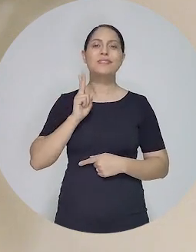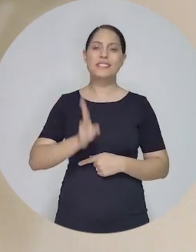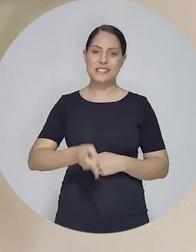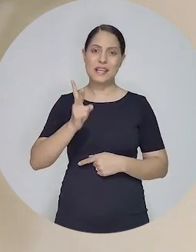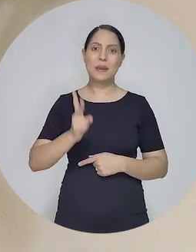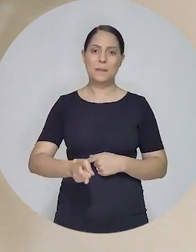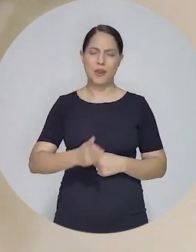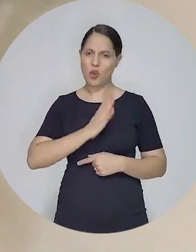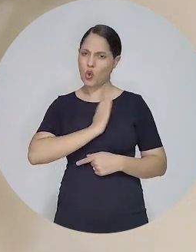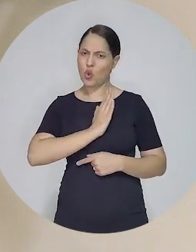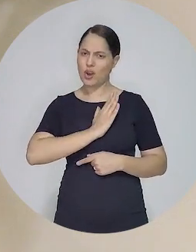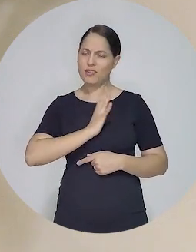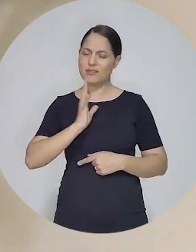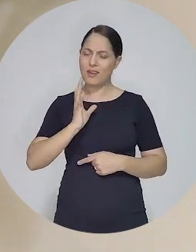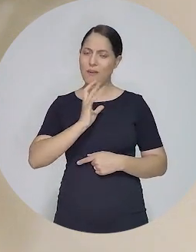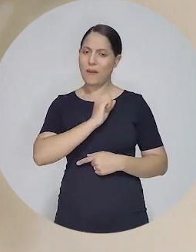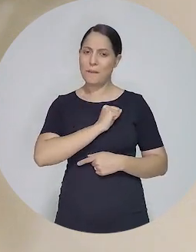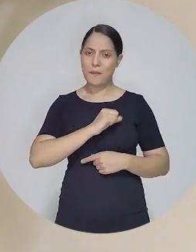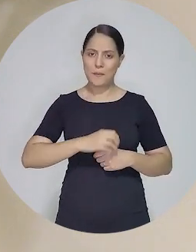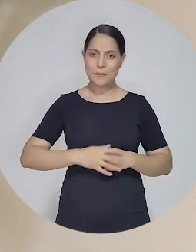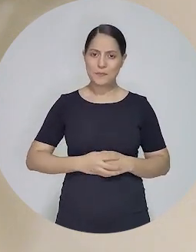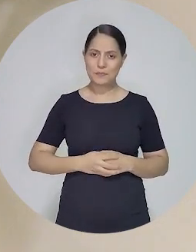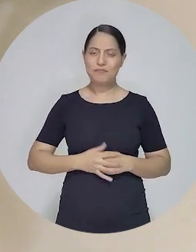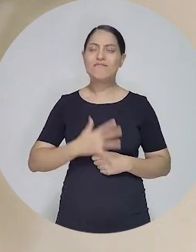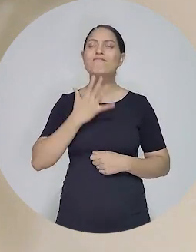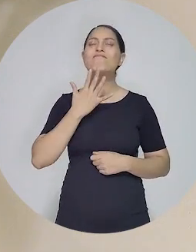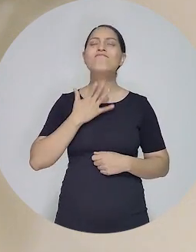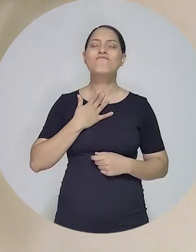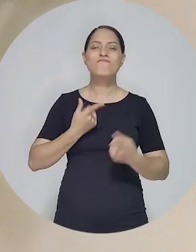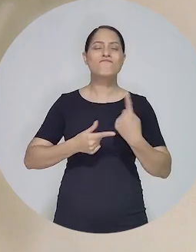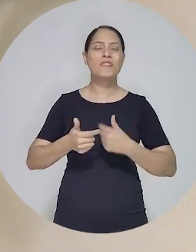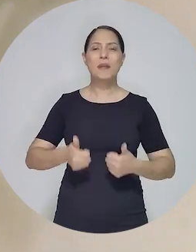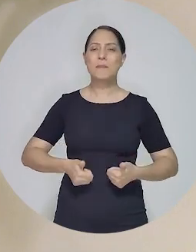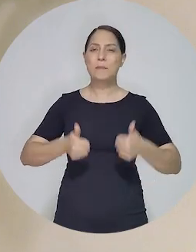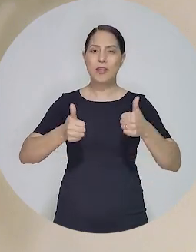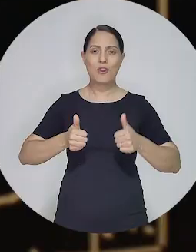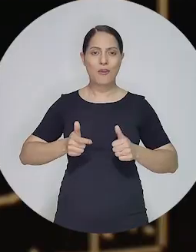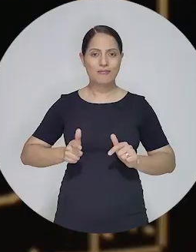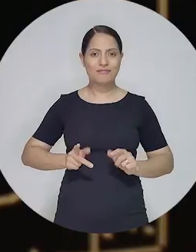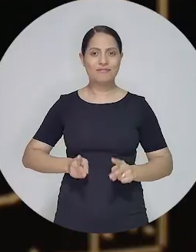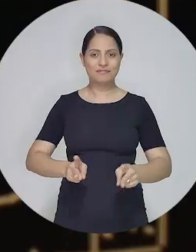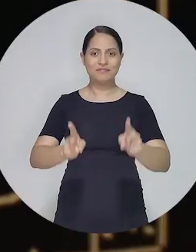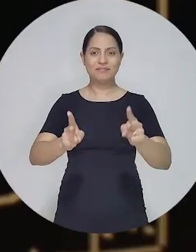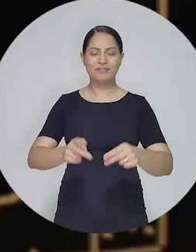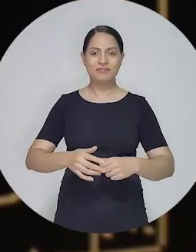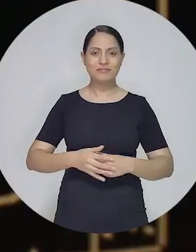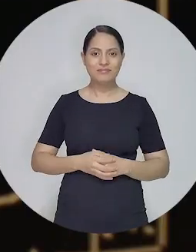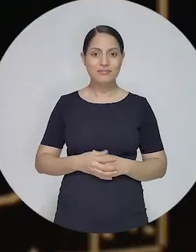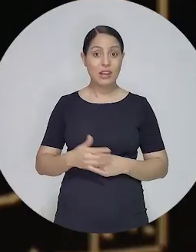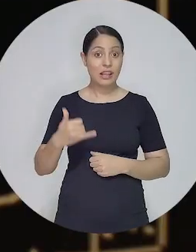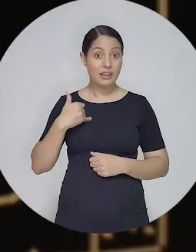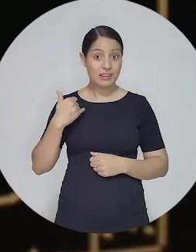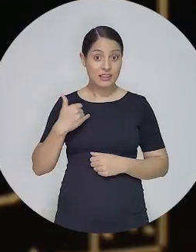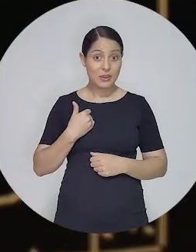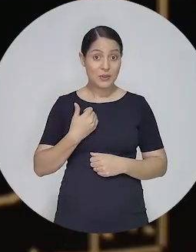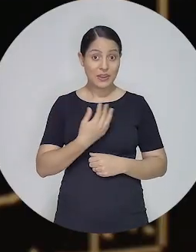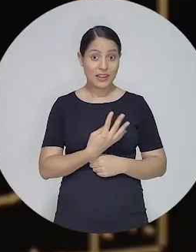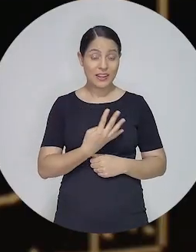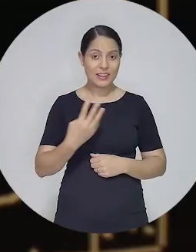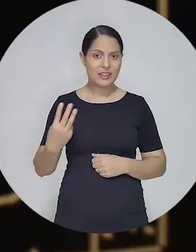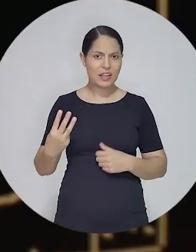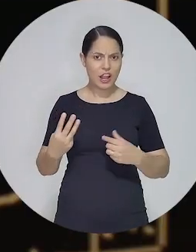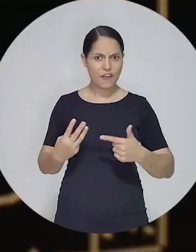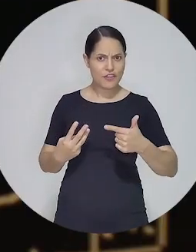brasileira. Sempre com amor no coração, amor à advocacia e muita vontade de fazer o melhor. Com 43 anos de idade e 21